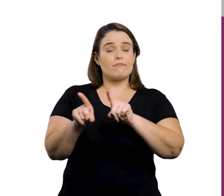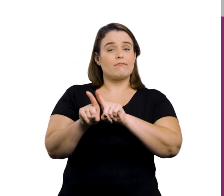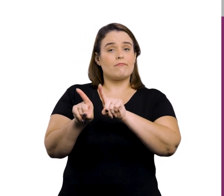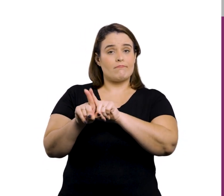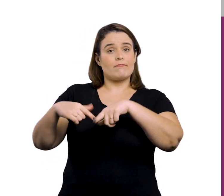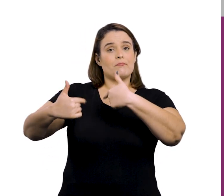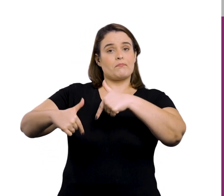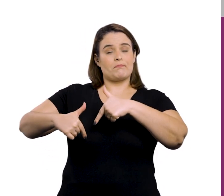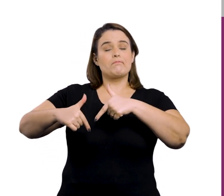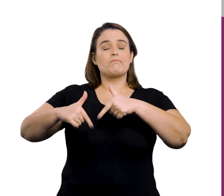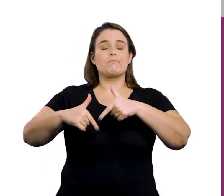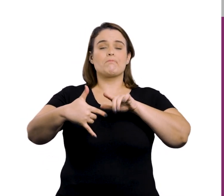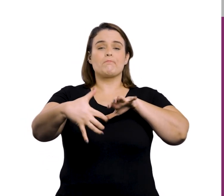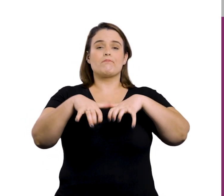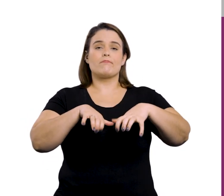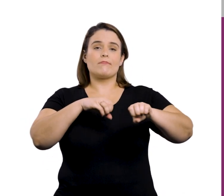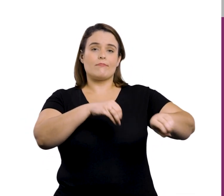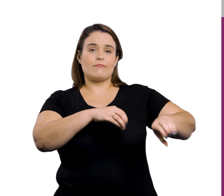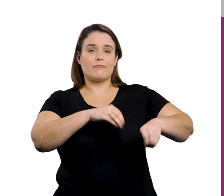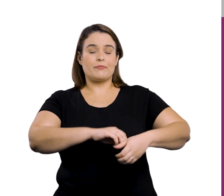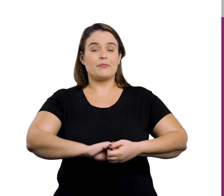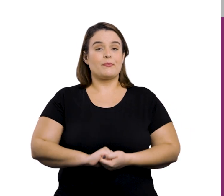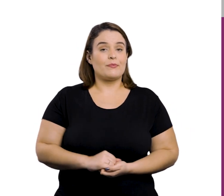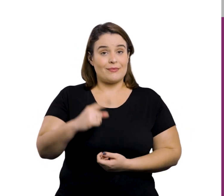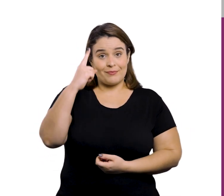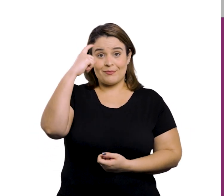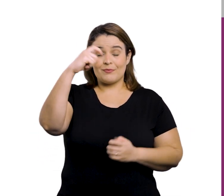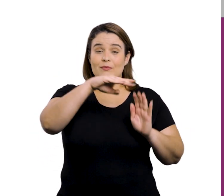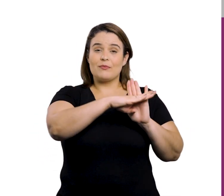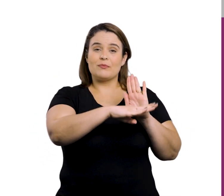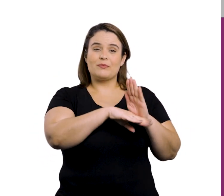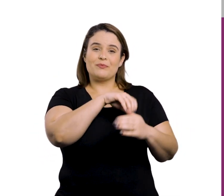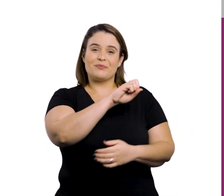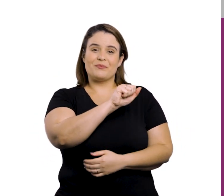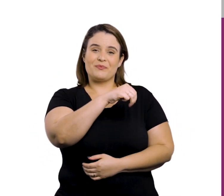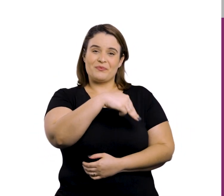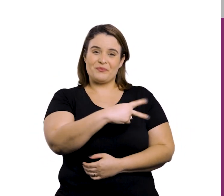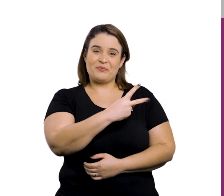e dos trabalhadores da educação. A essas ideias,